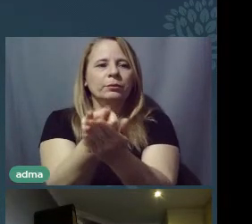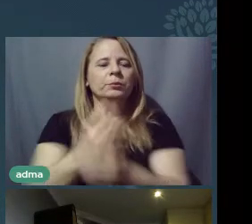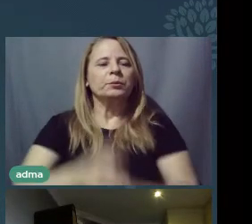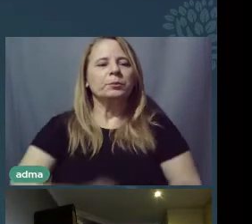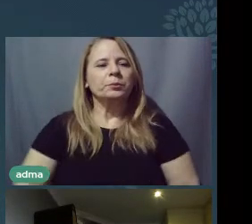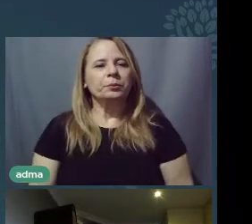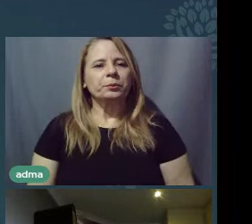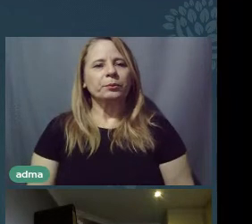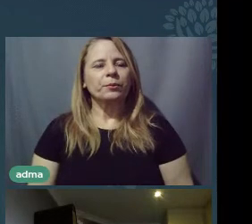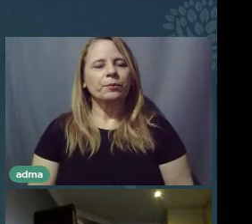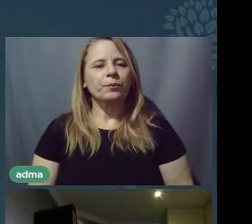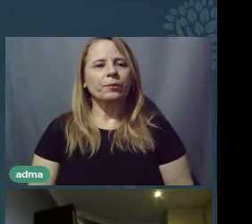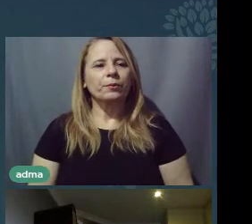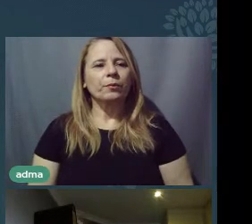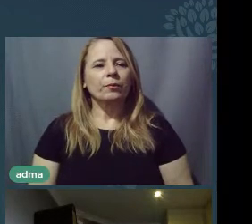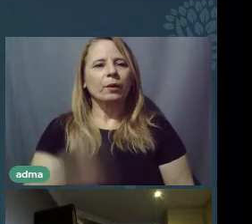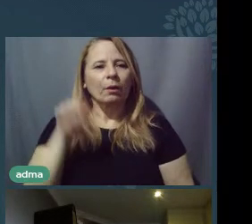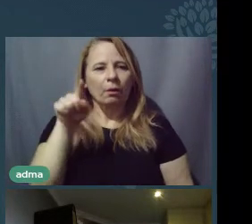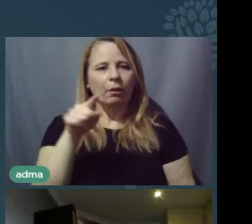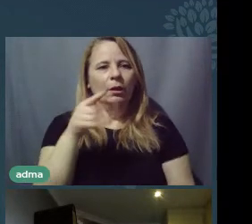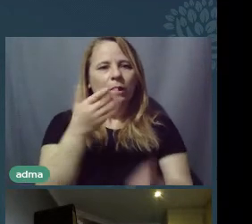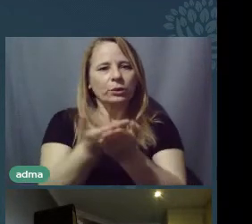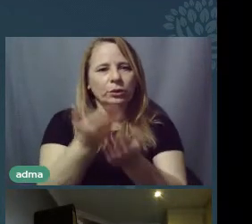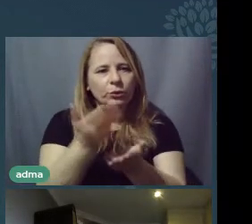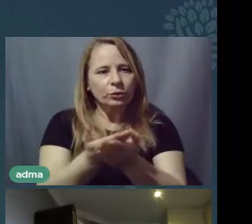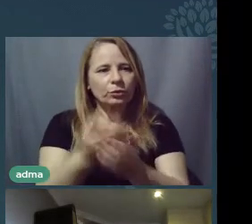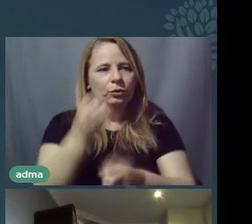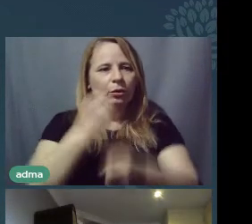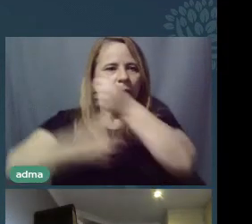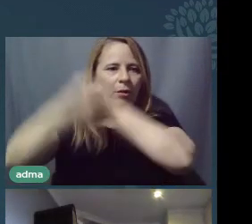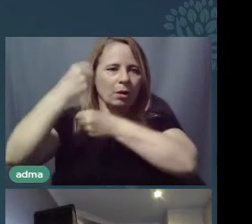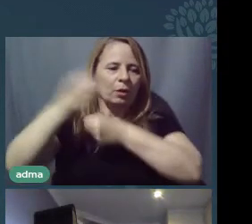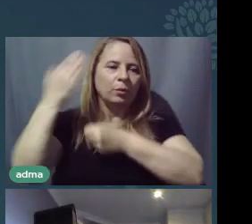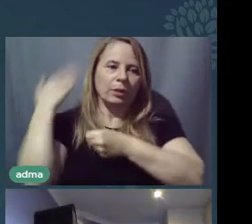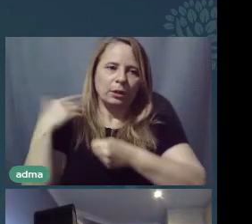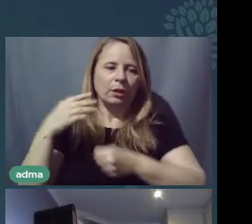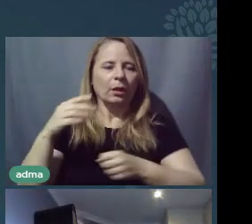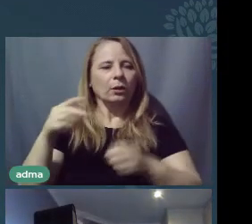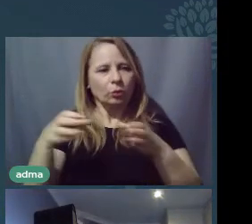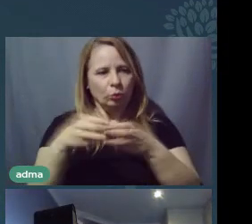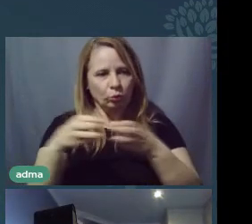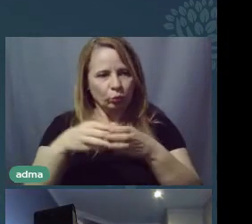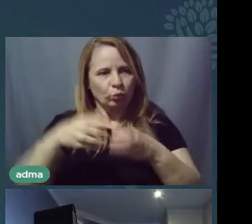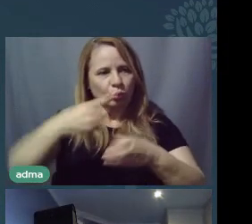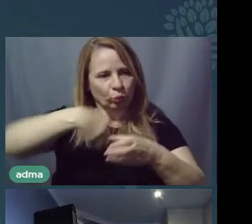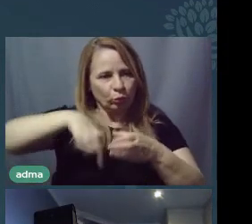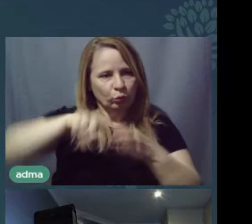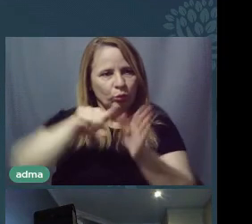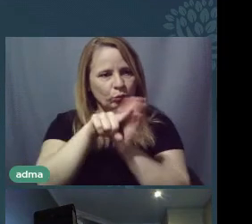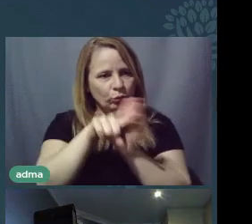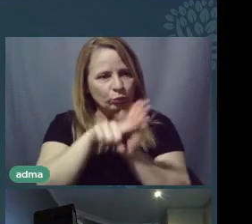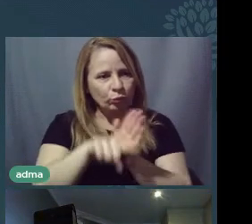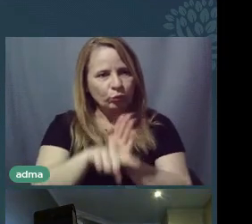Esse estudo, publicado ano passado, foi do nosso grupo de pesquisa. Surgiu